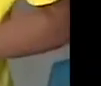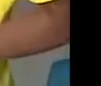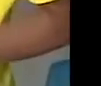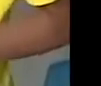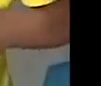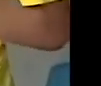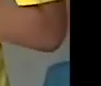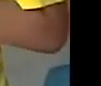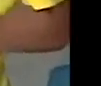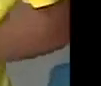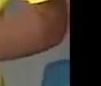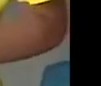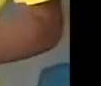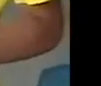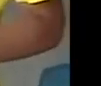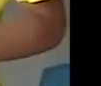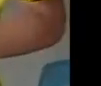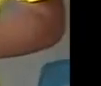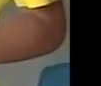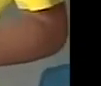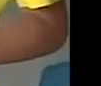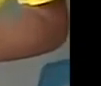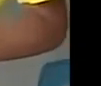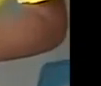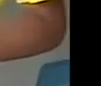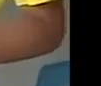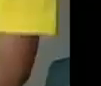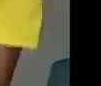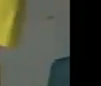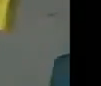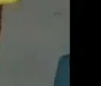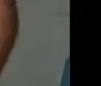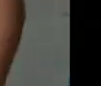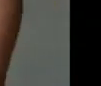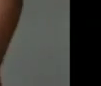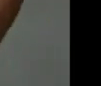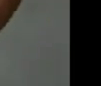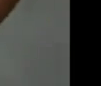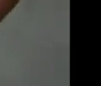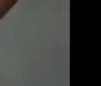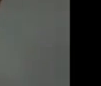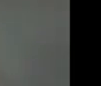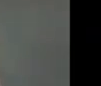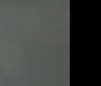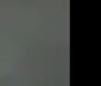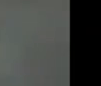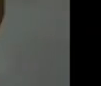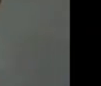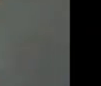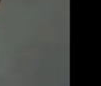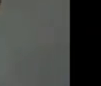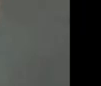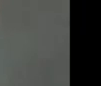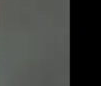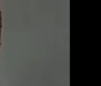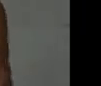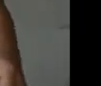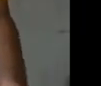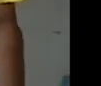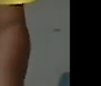Expocrato. Meu pai também botou em São Paulo. Você pega um pincel